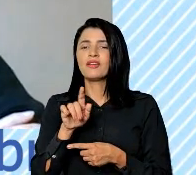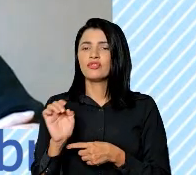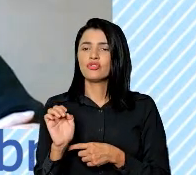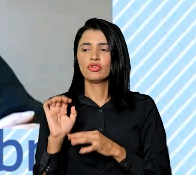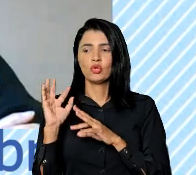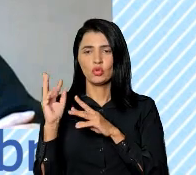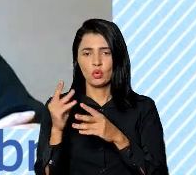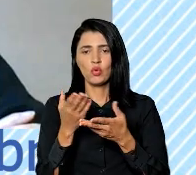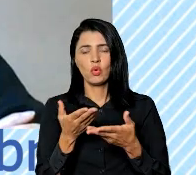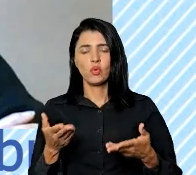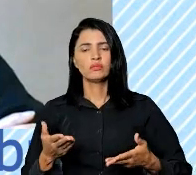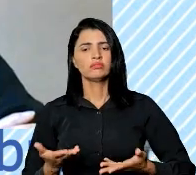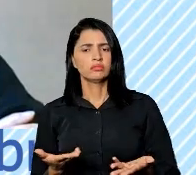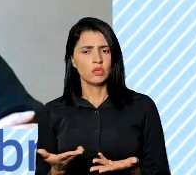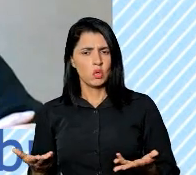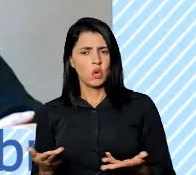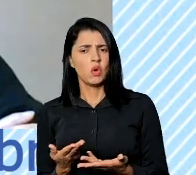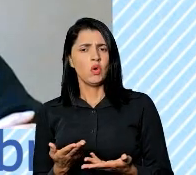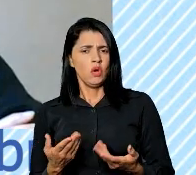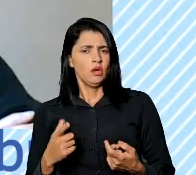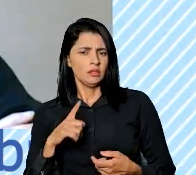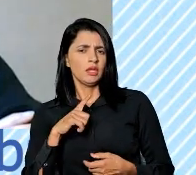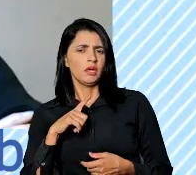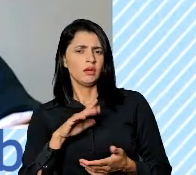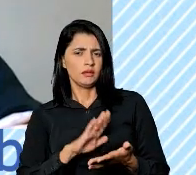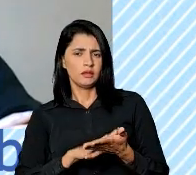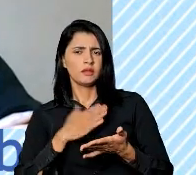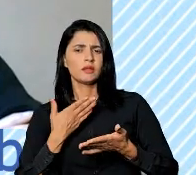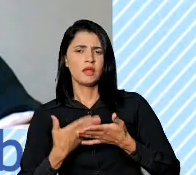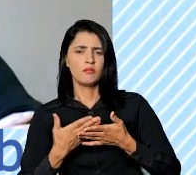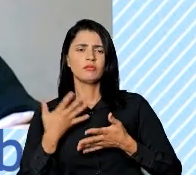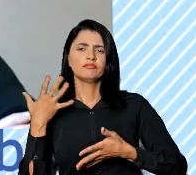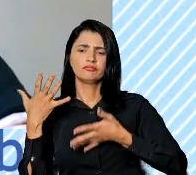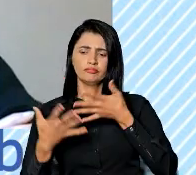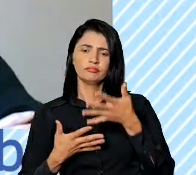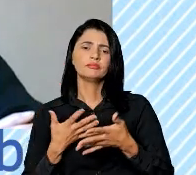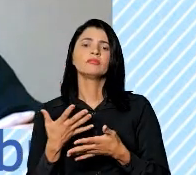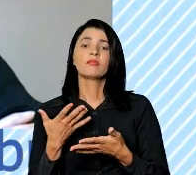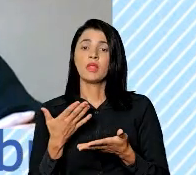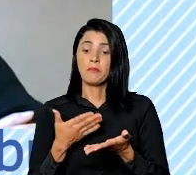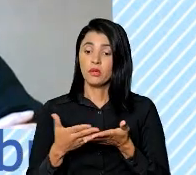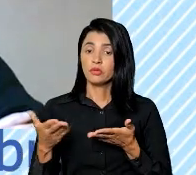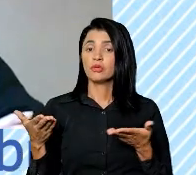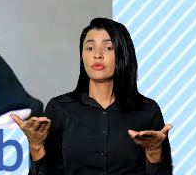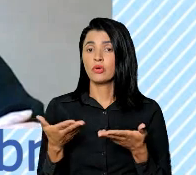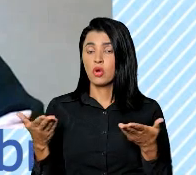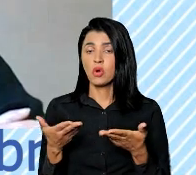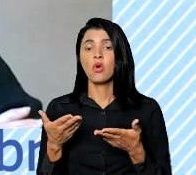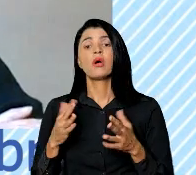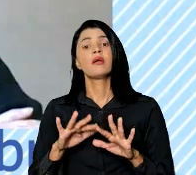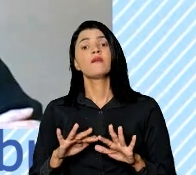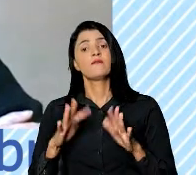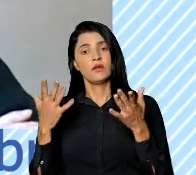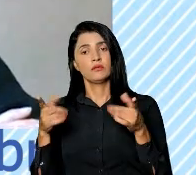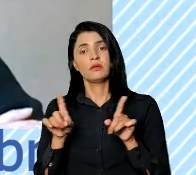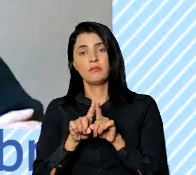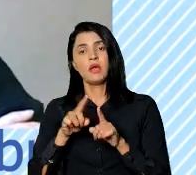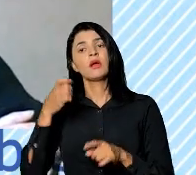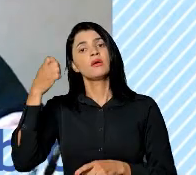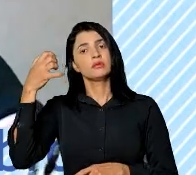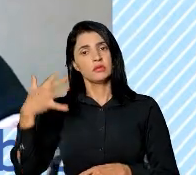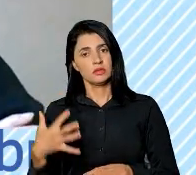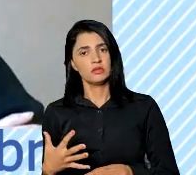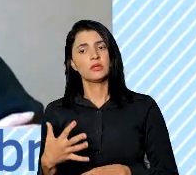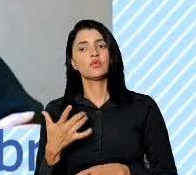agora, a gente tem intérpretes de Libras e a gente vai adotar, a partir de agora, em todos os eventos também, a audiodescrição. Nos